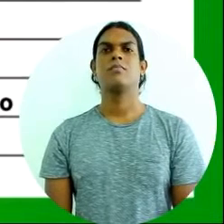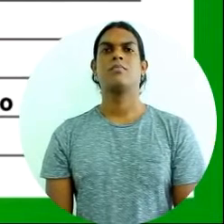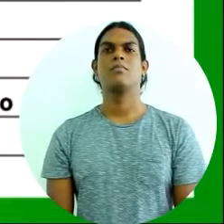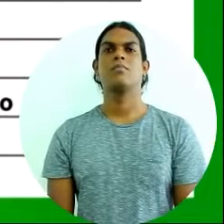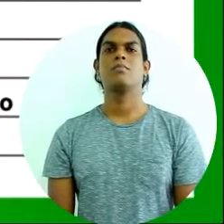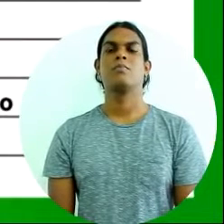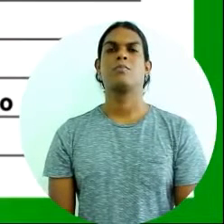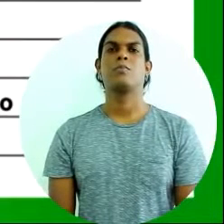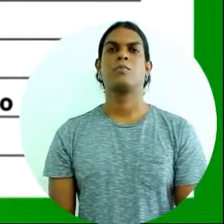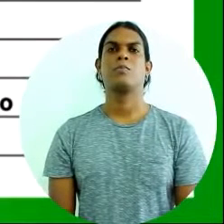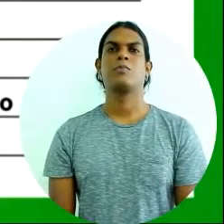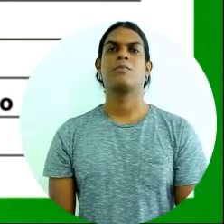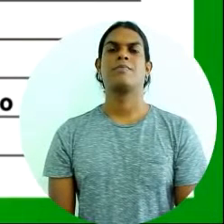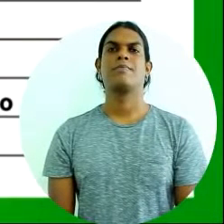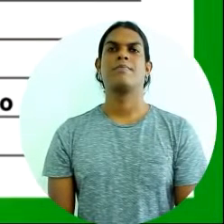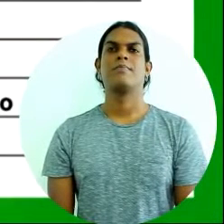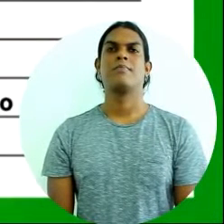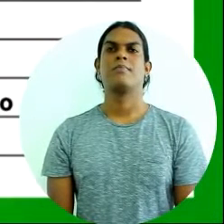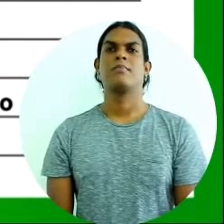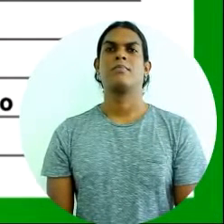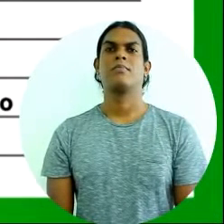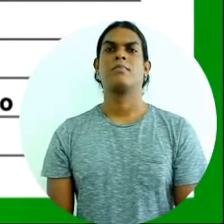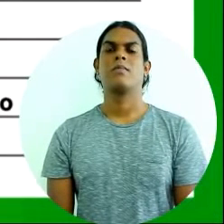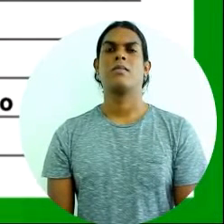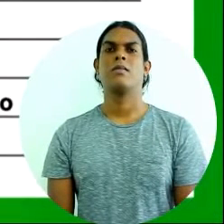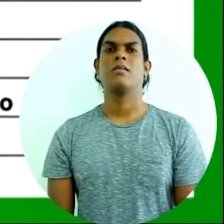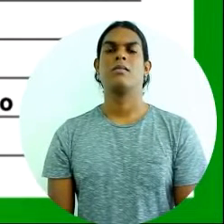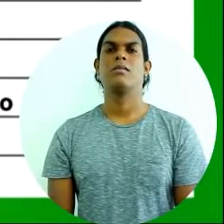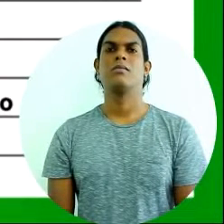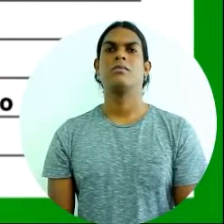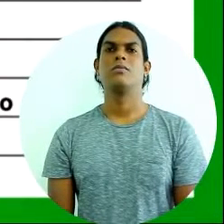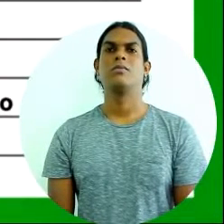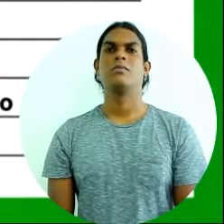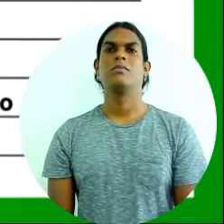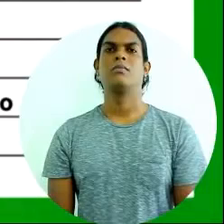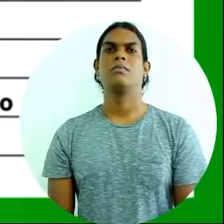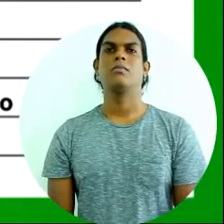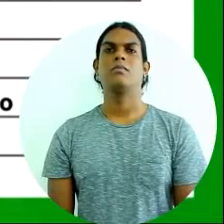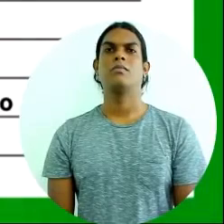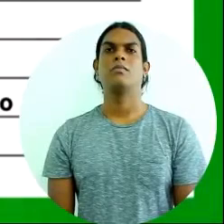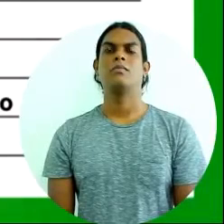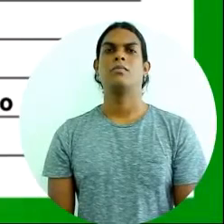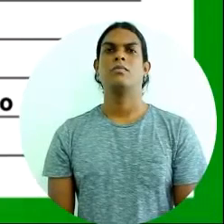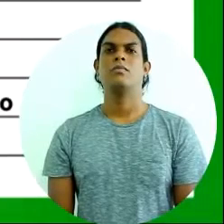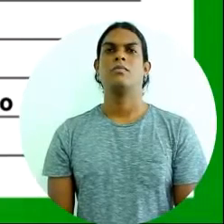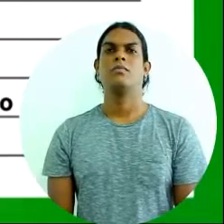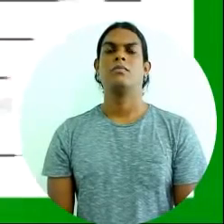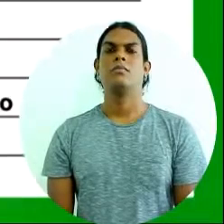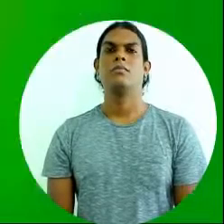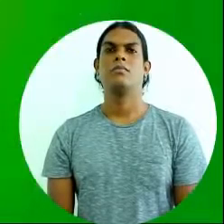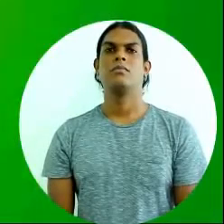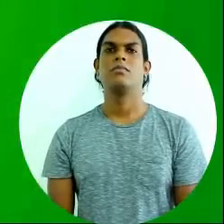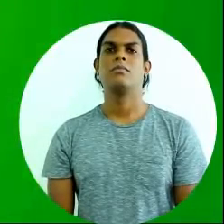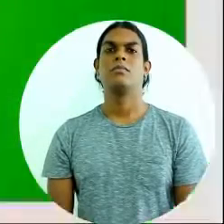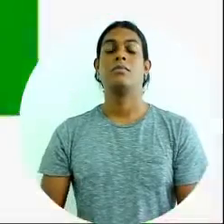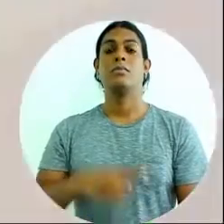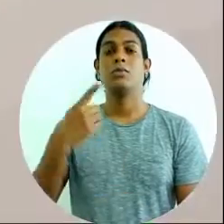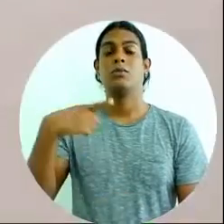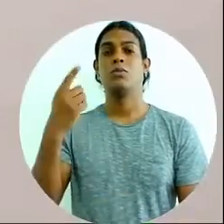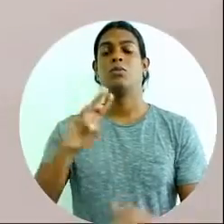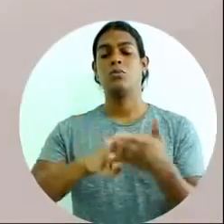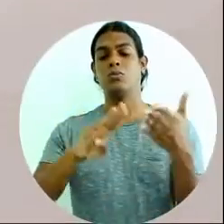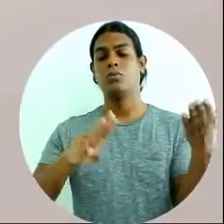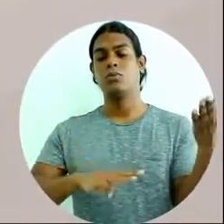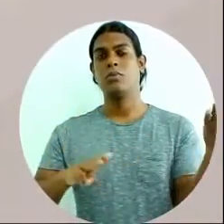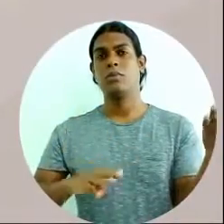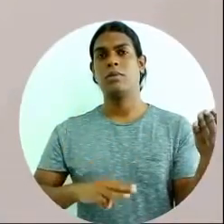relacionamento, provavelmente vai ser assinalada aquela que menos define, a afirmação de ser muito sociável. Um